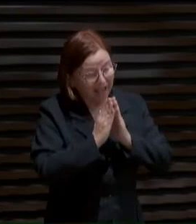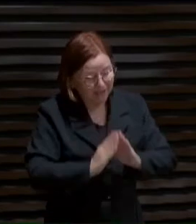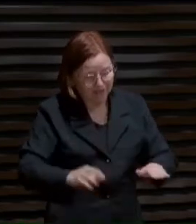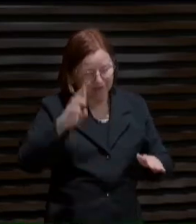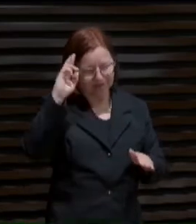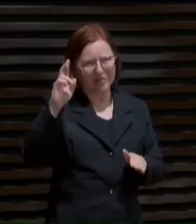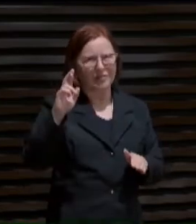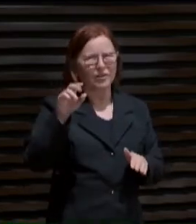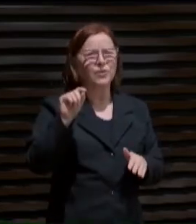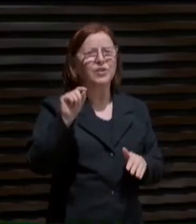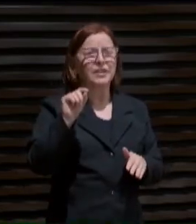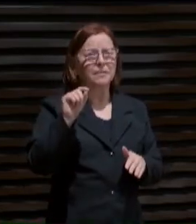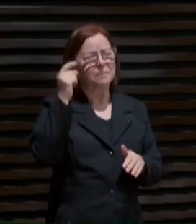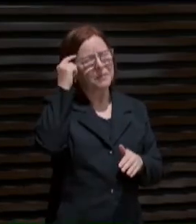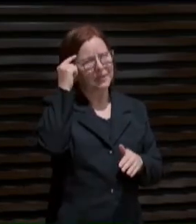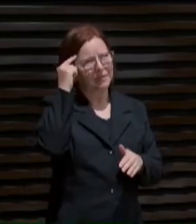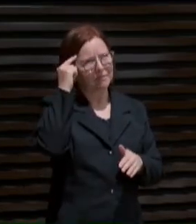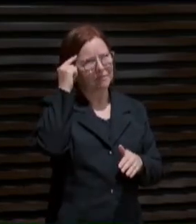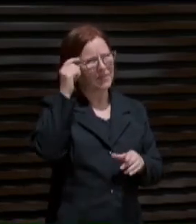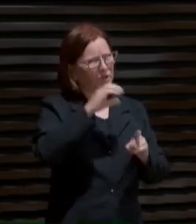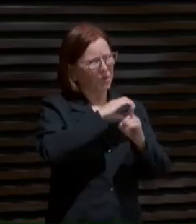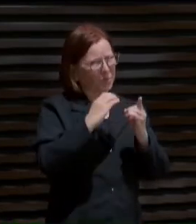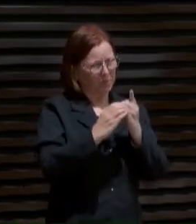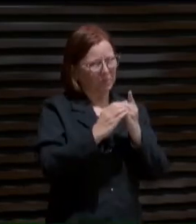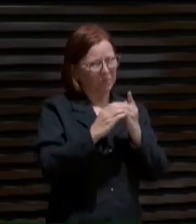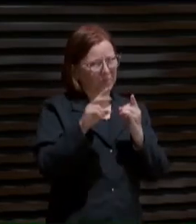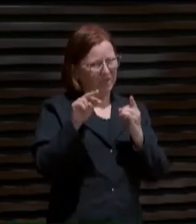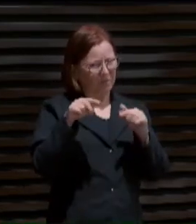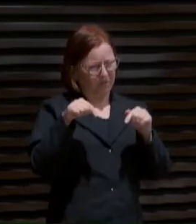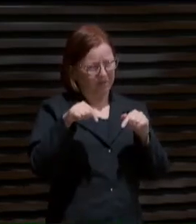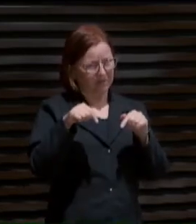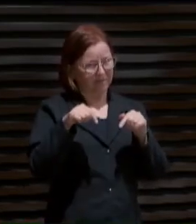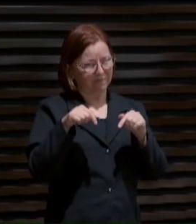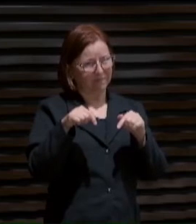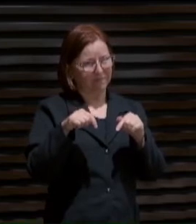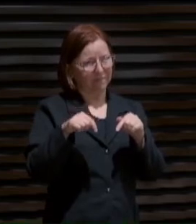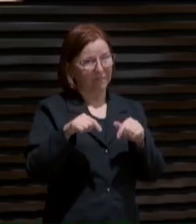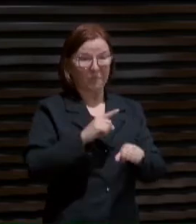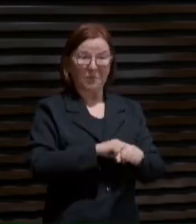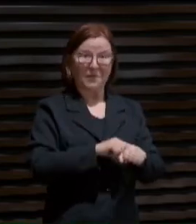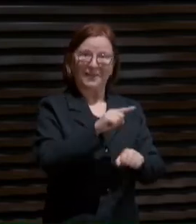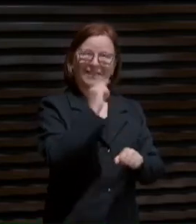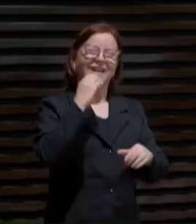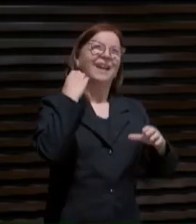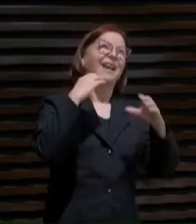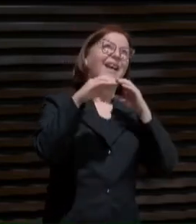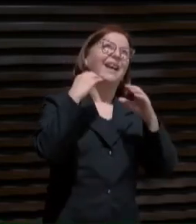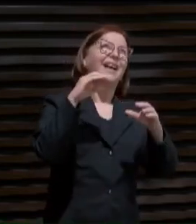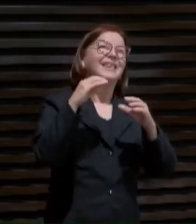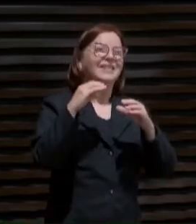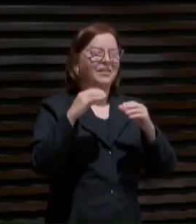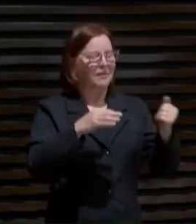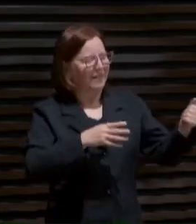mente uma reunião como esta o momento que nós cantamos que nós tocamos